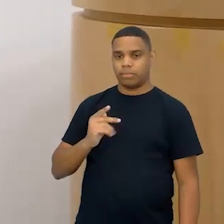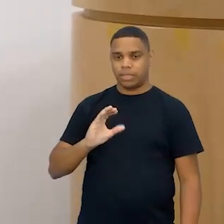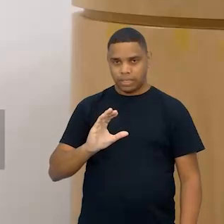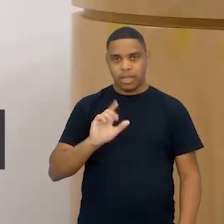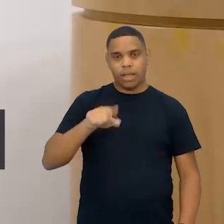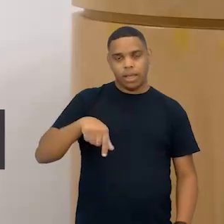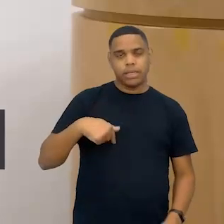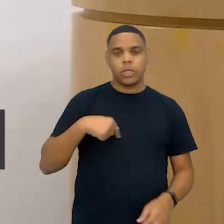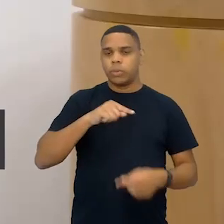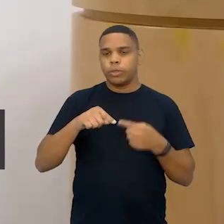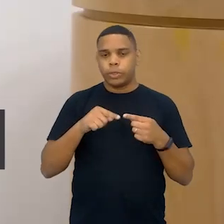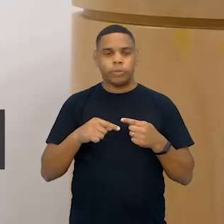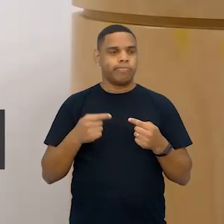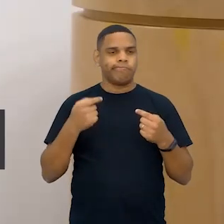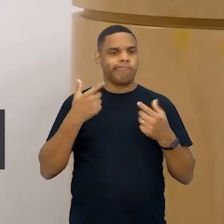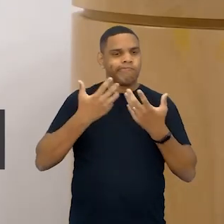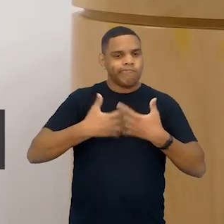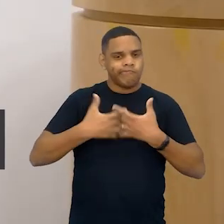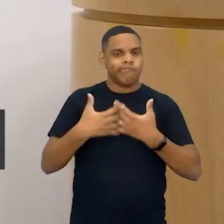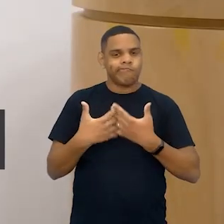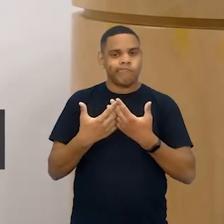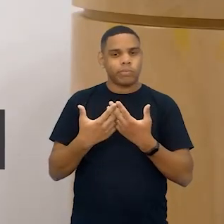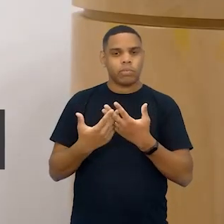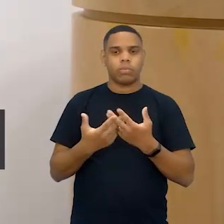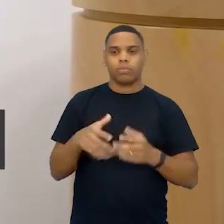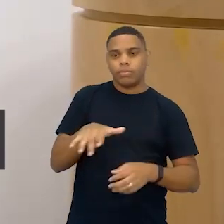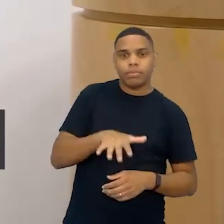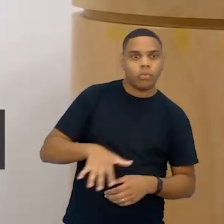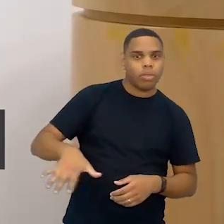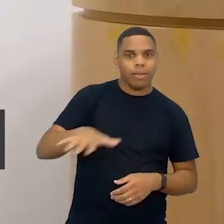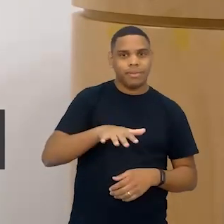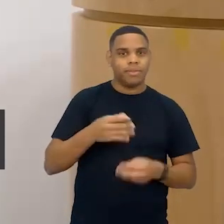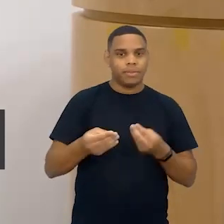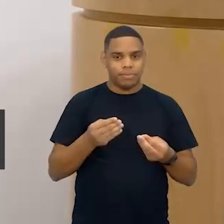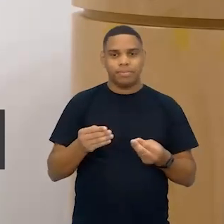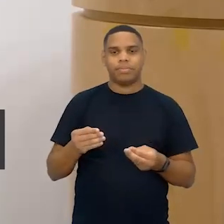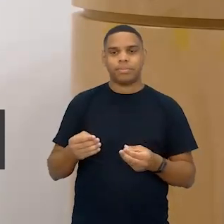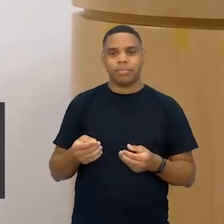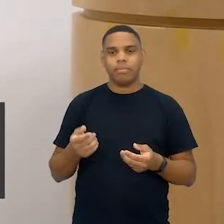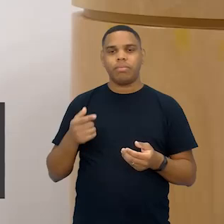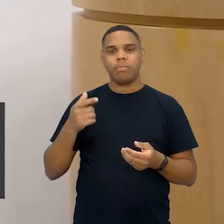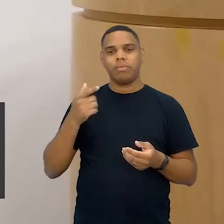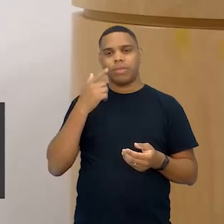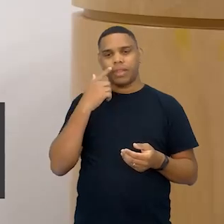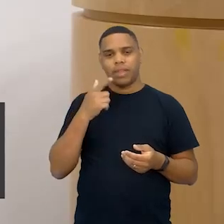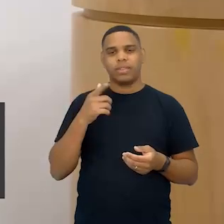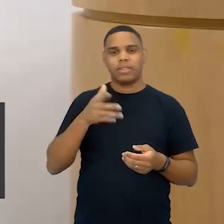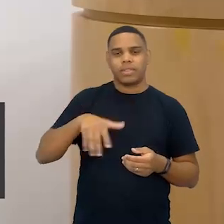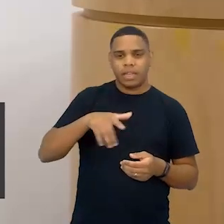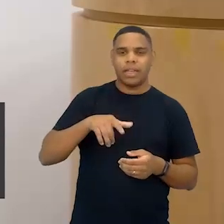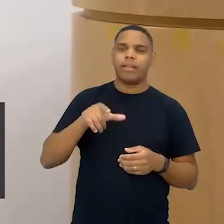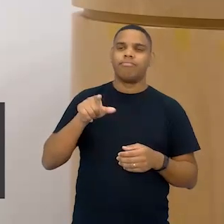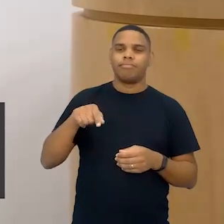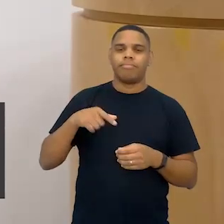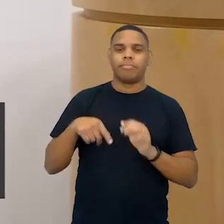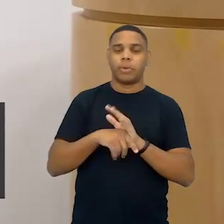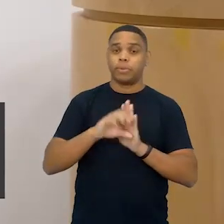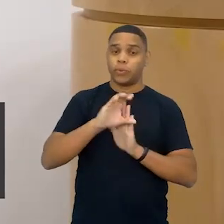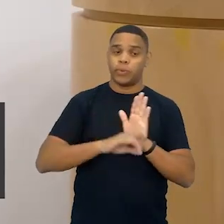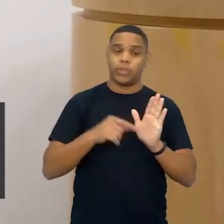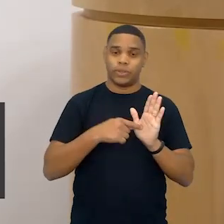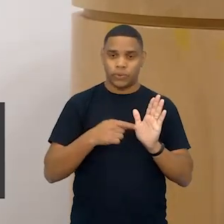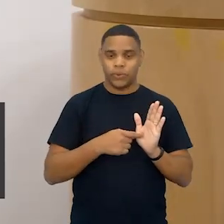um pouco esse componente, né? A gente não pode chamar de componente, né, Adriano? Mas essa dimensão do